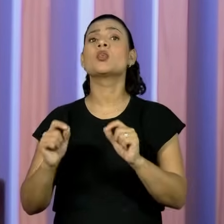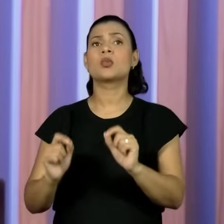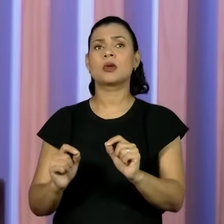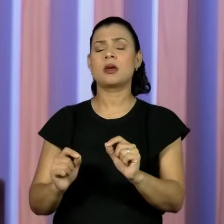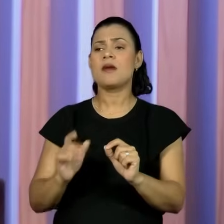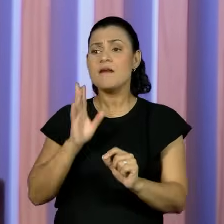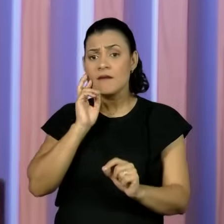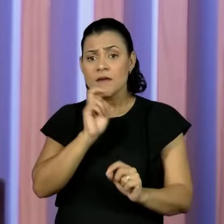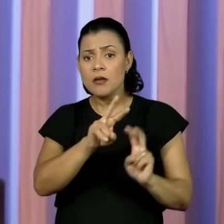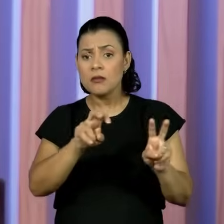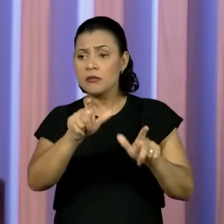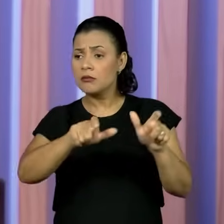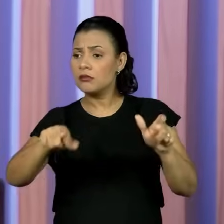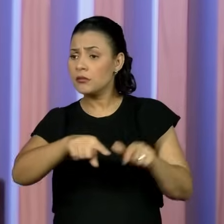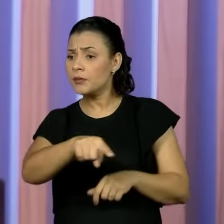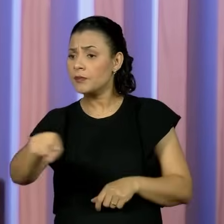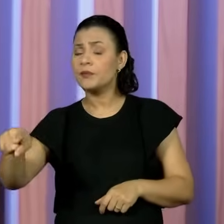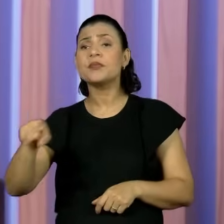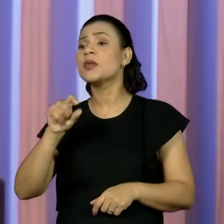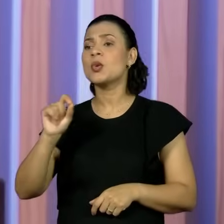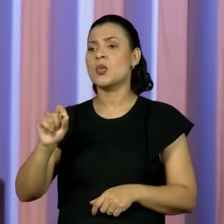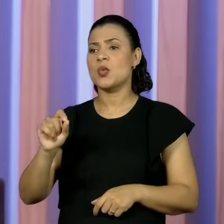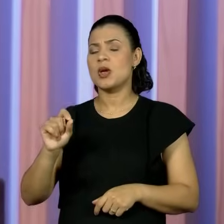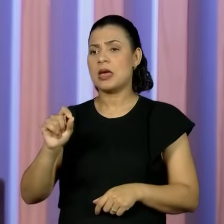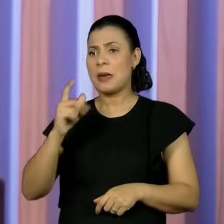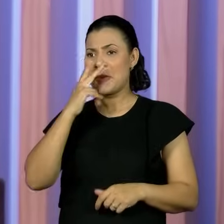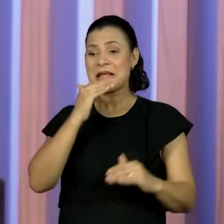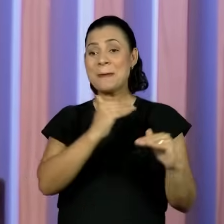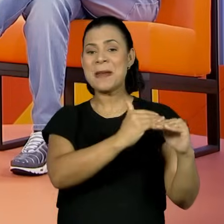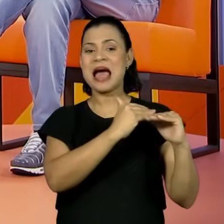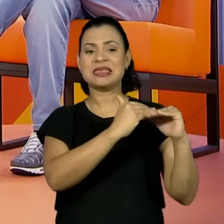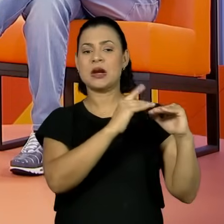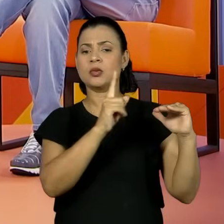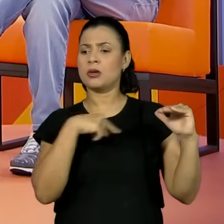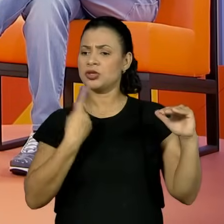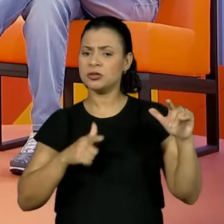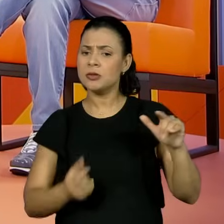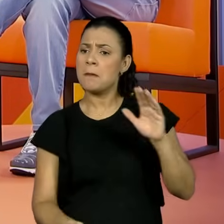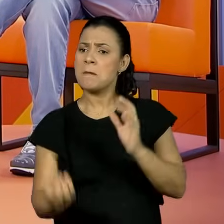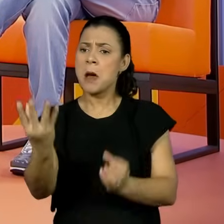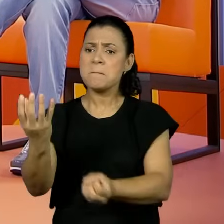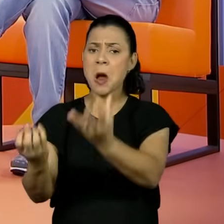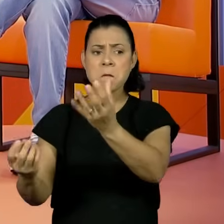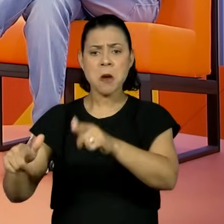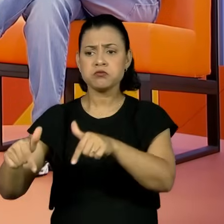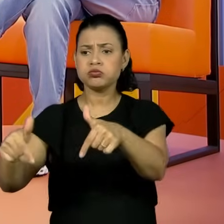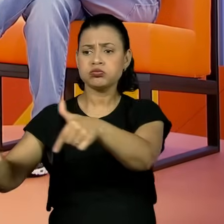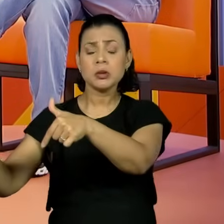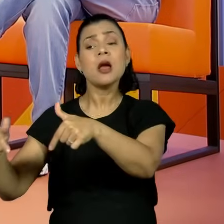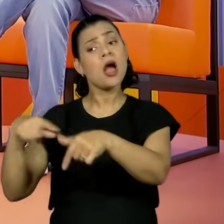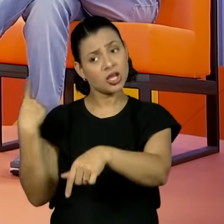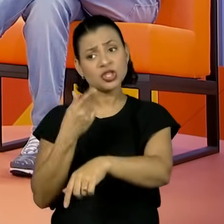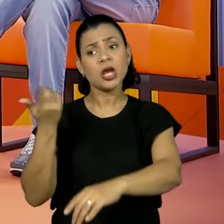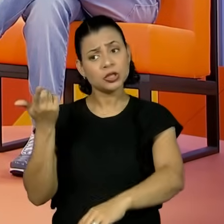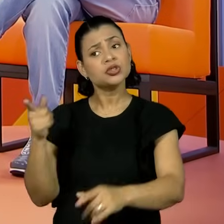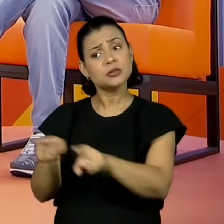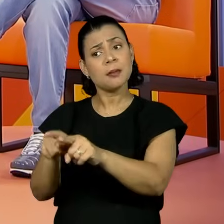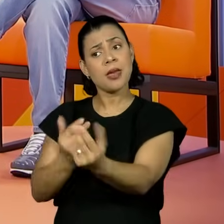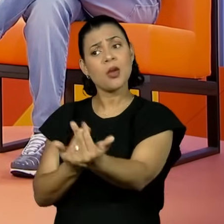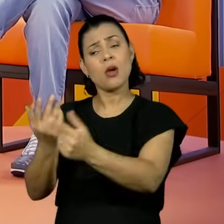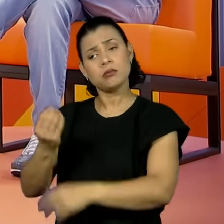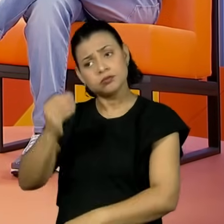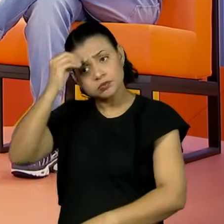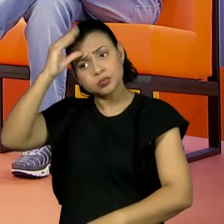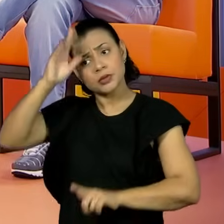saberes produzidos fora dos espaços hegemônicos, a gente começa a se colocar também como sujeitos de conhecimento, né?